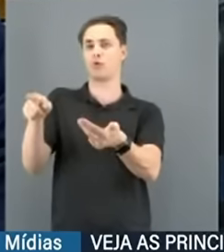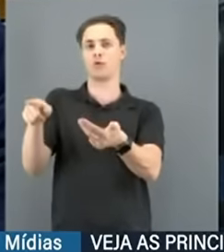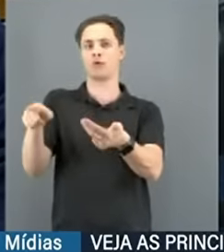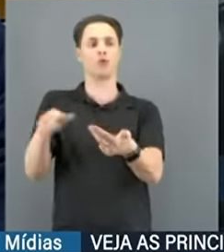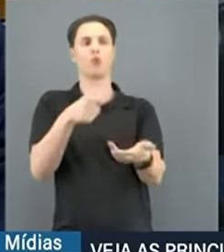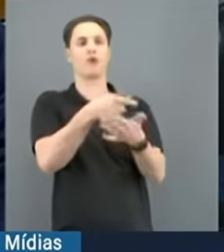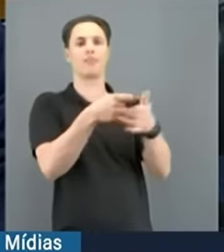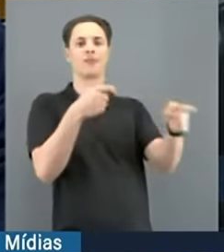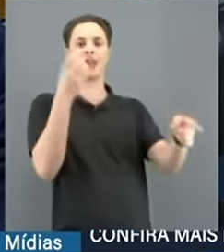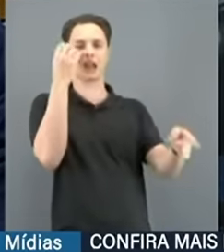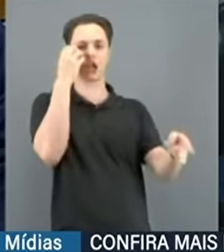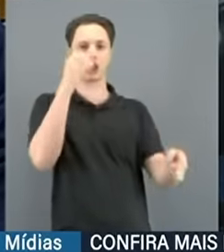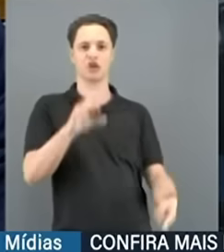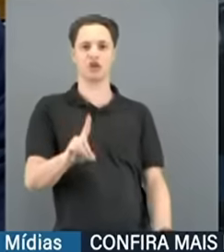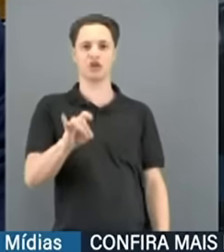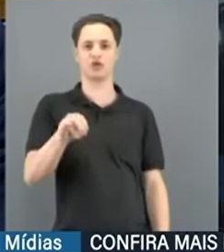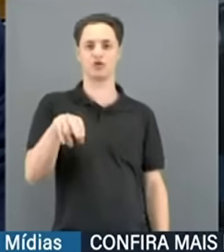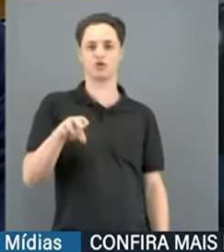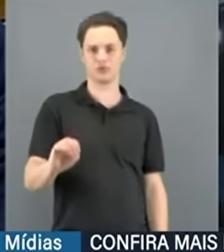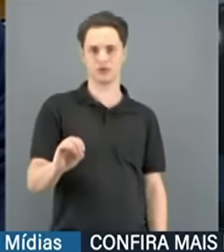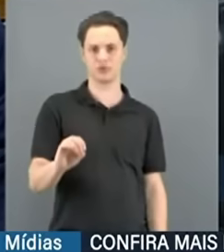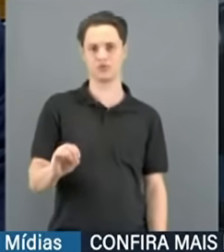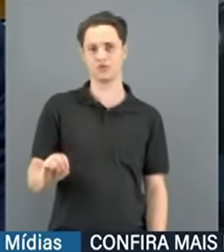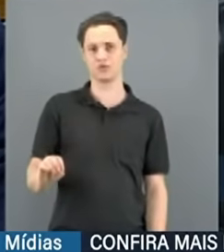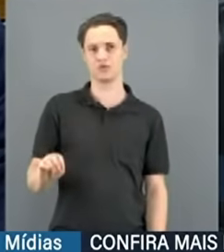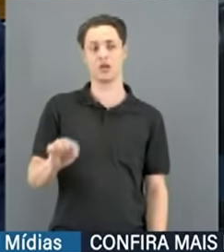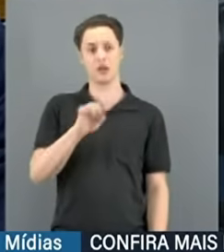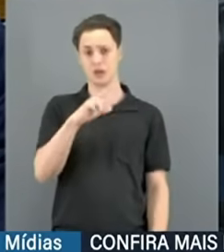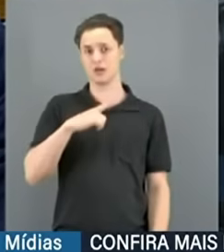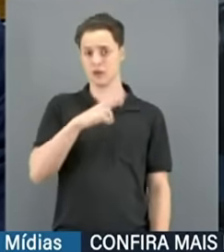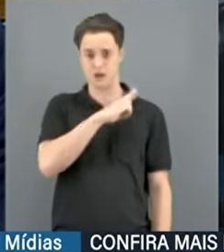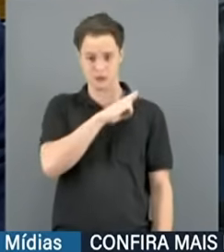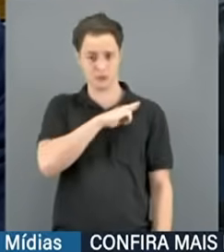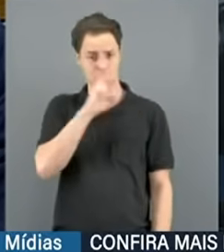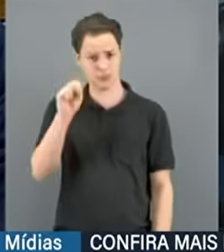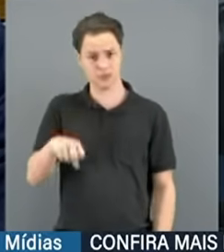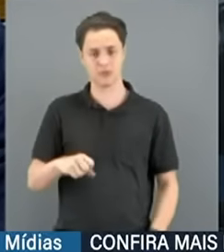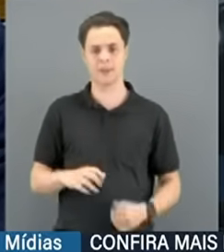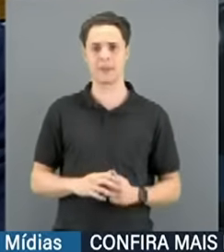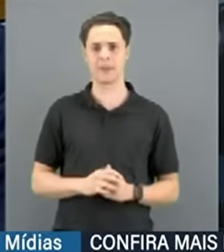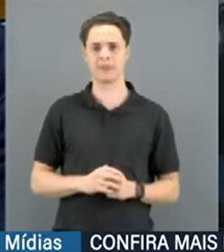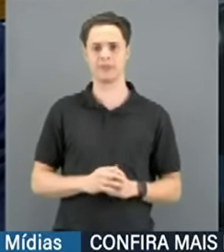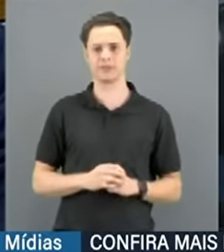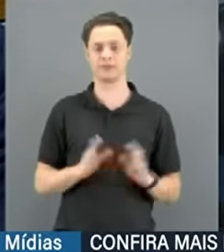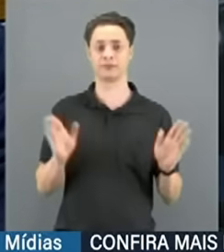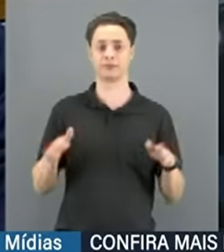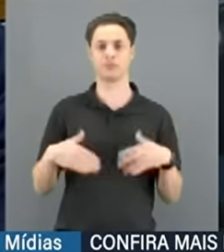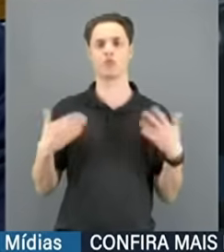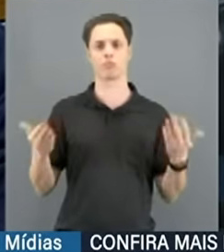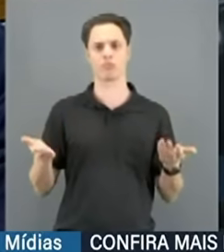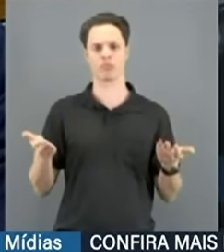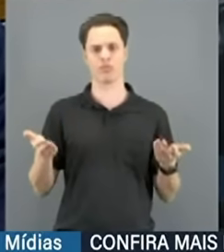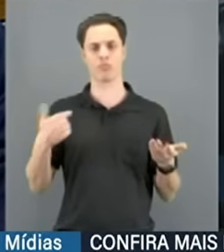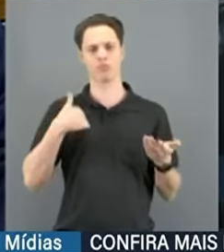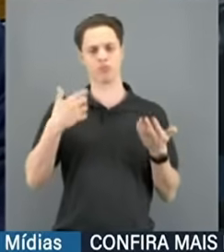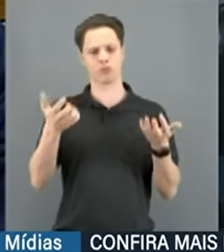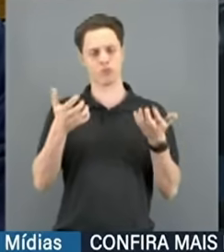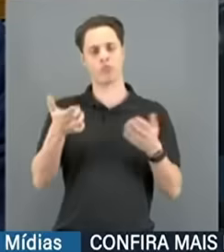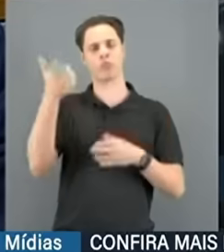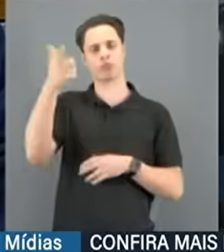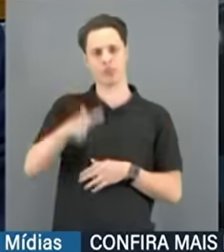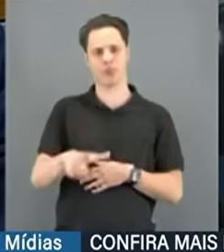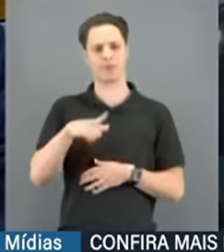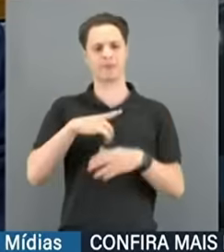Dino, que tinha responsabilidade nesse teatro de operações. Então, presidente, eu quero